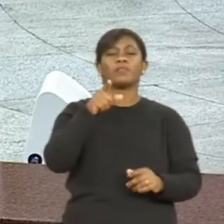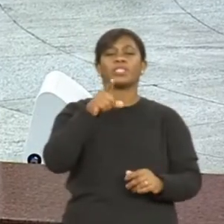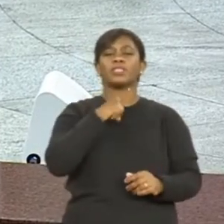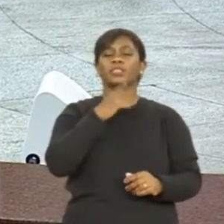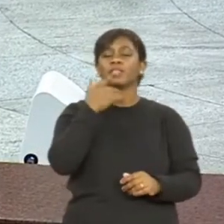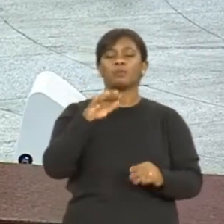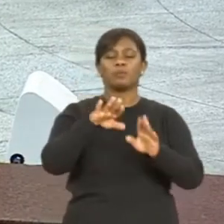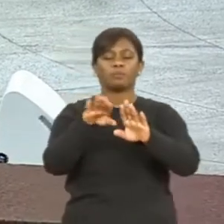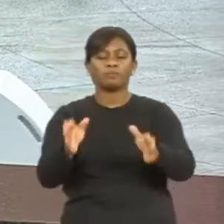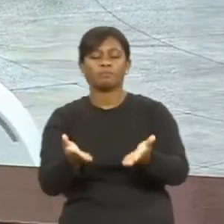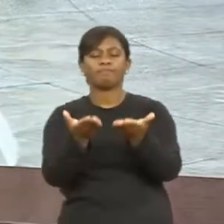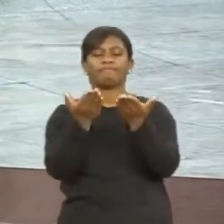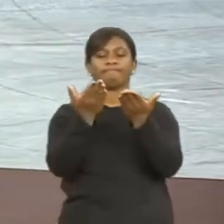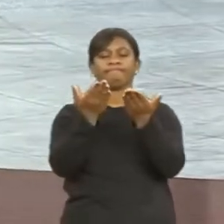altar.